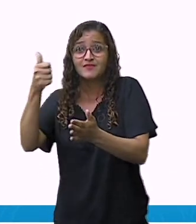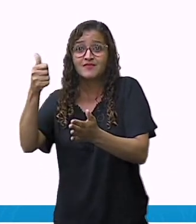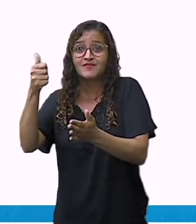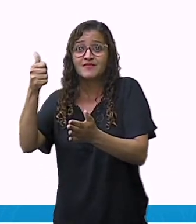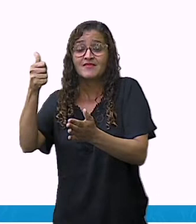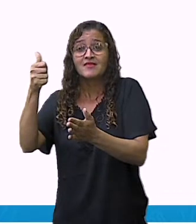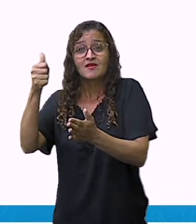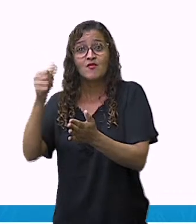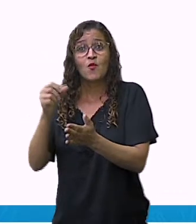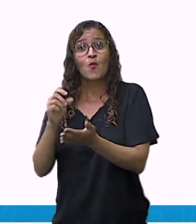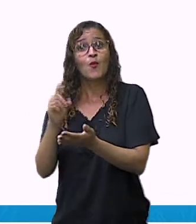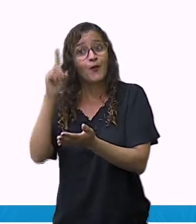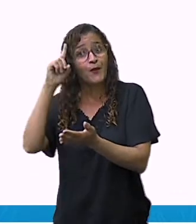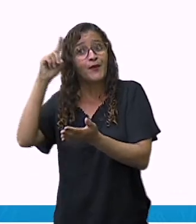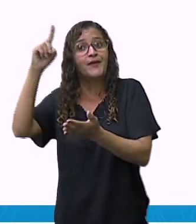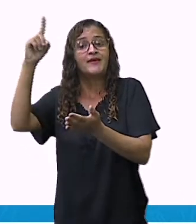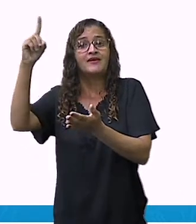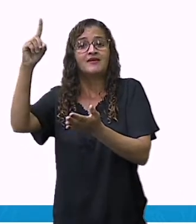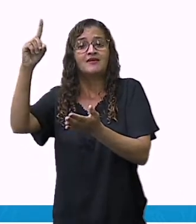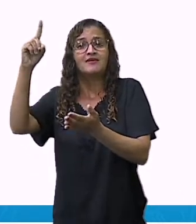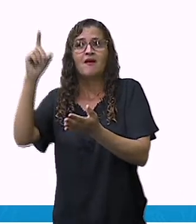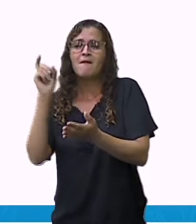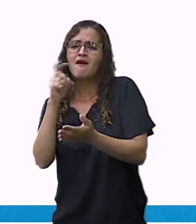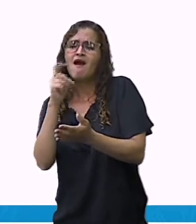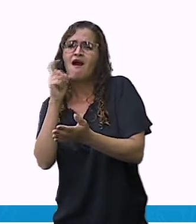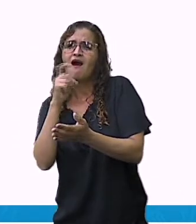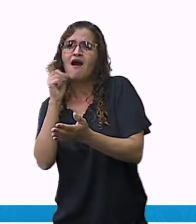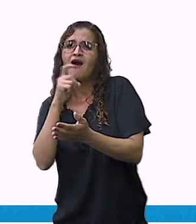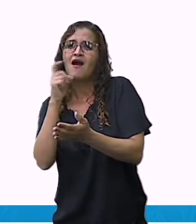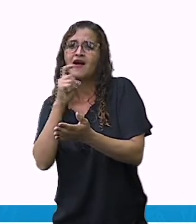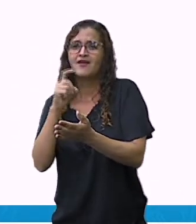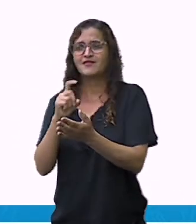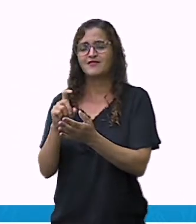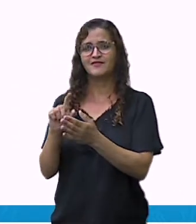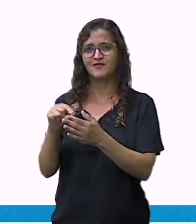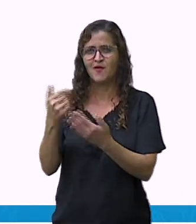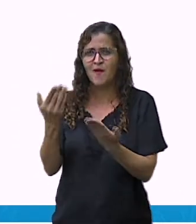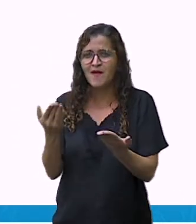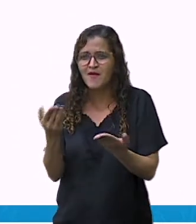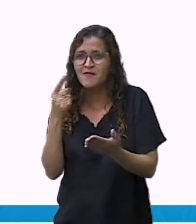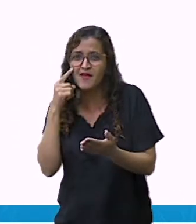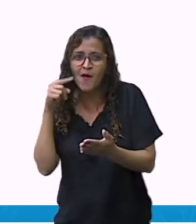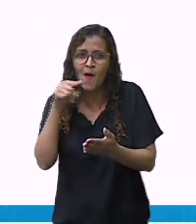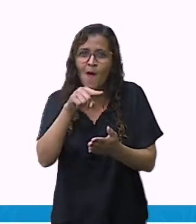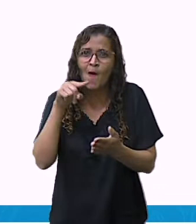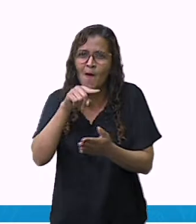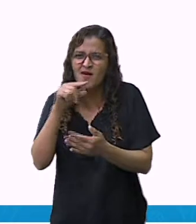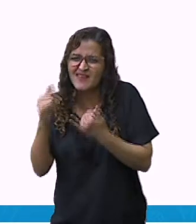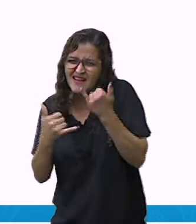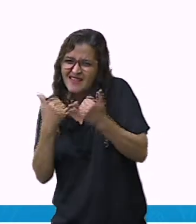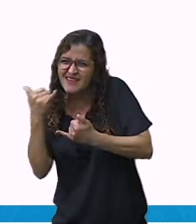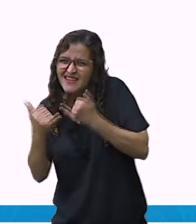da mentira. Então, vamos ali fazer uma pegadinha, vamos ali contar uma mentirinha. Então, nós